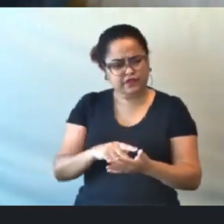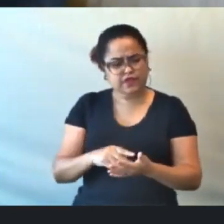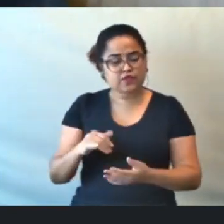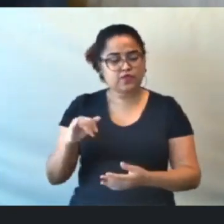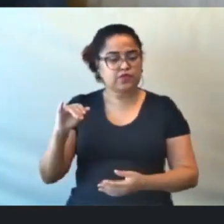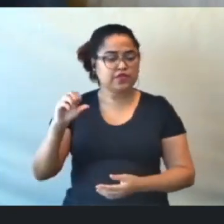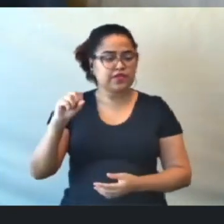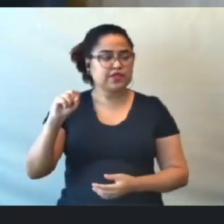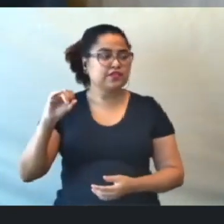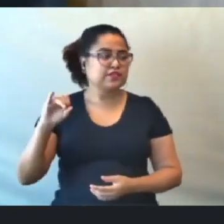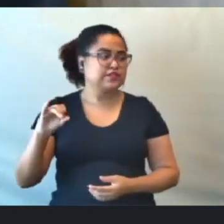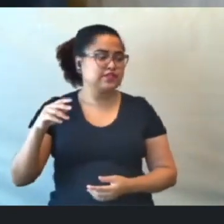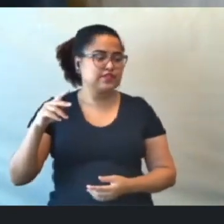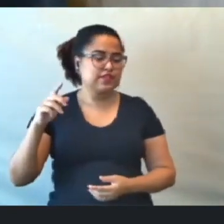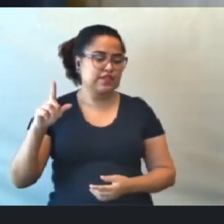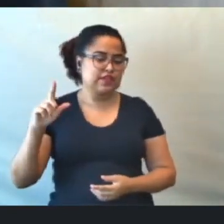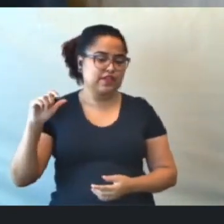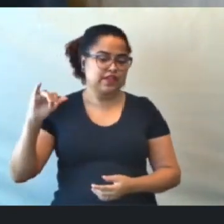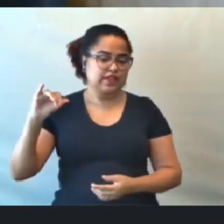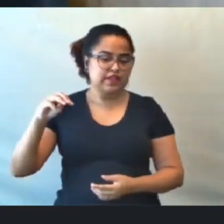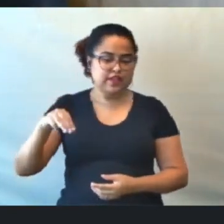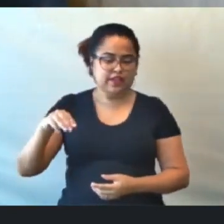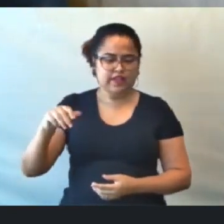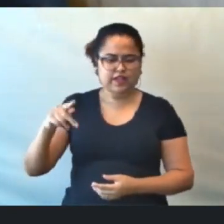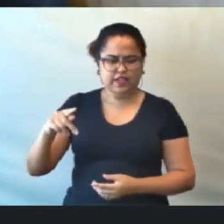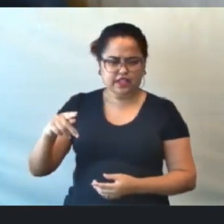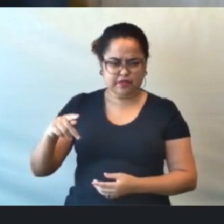ao FOSLOC.